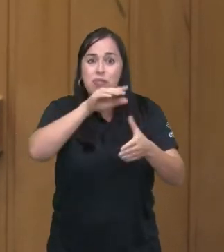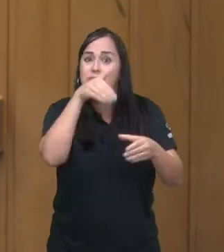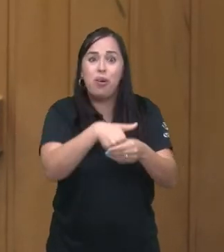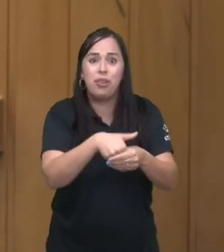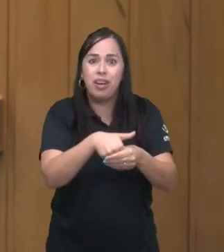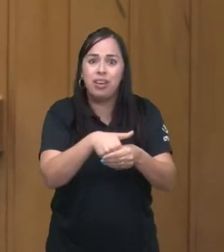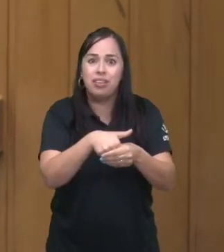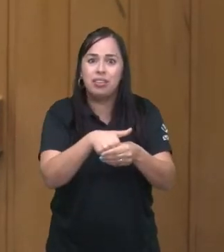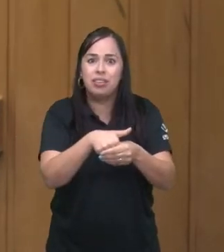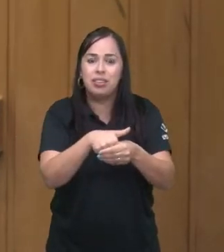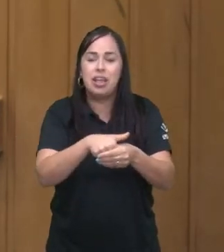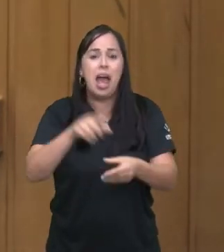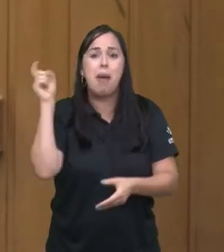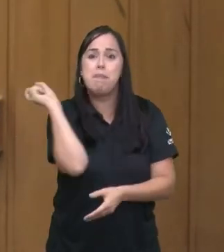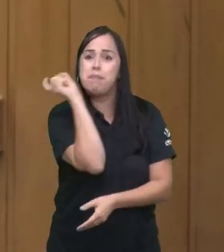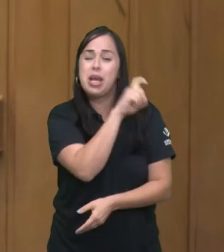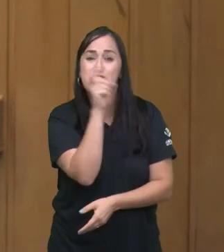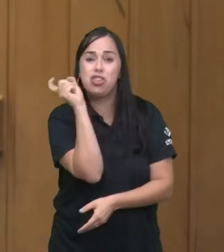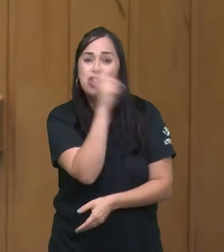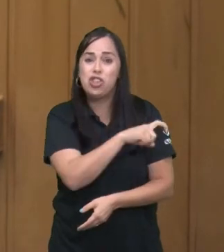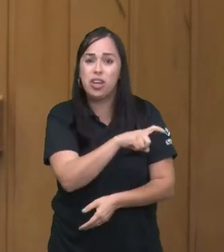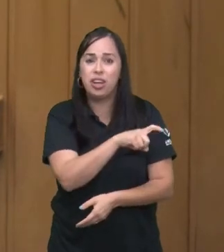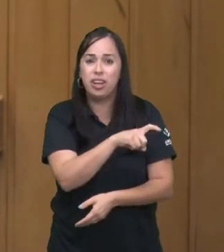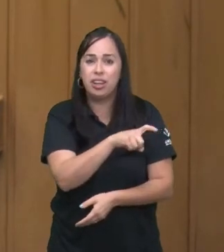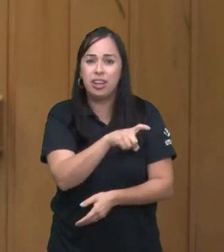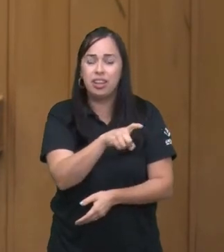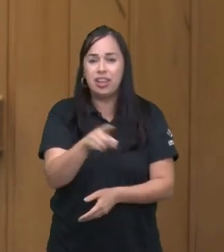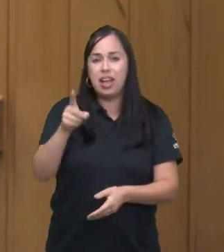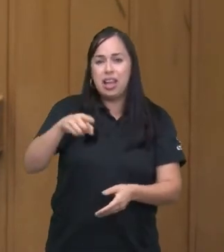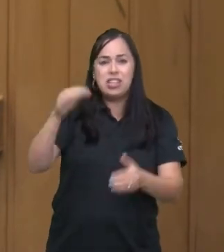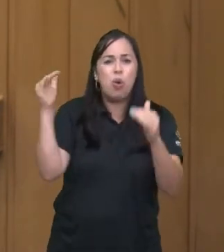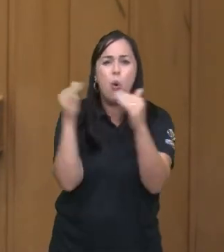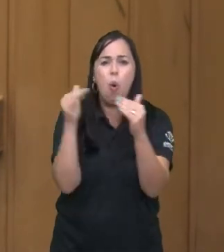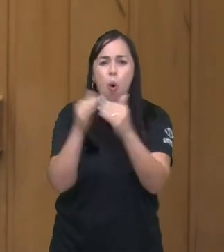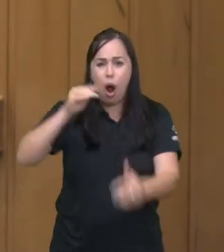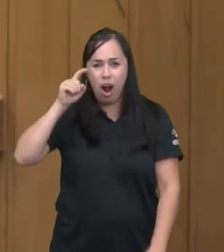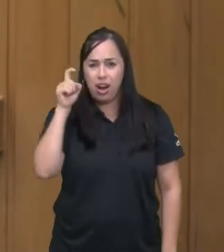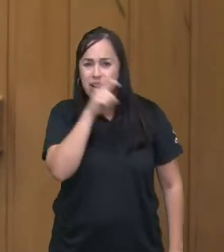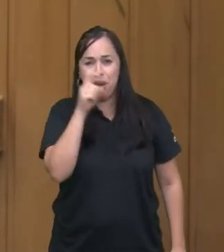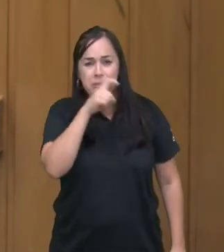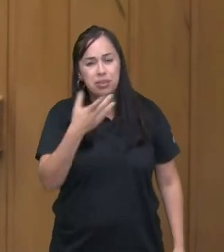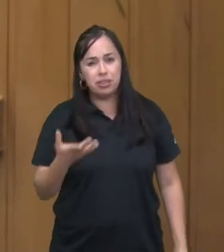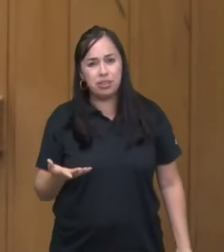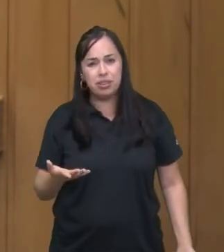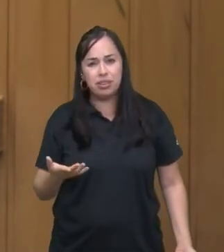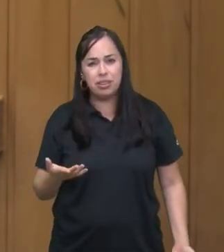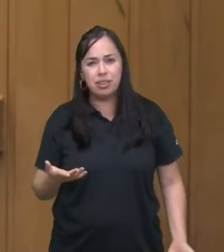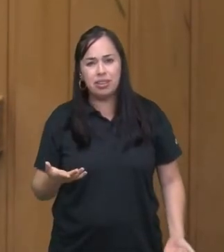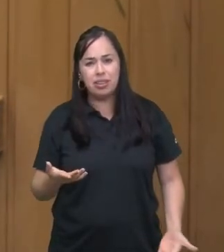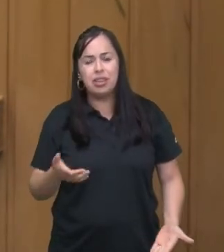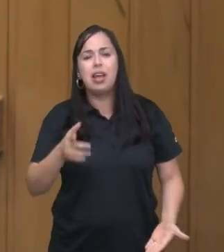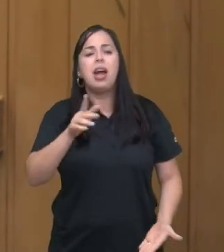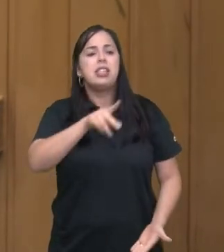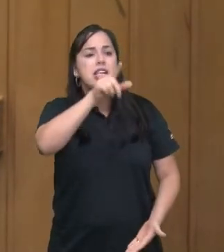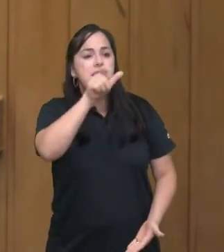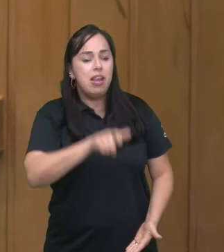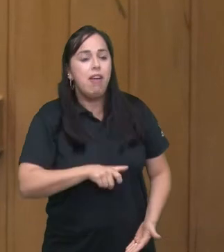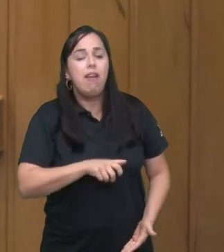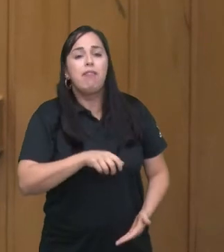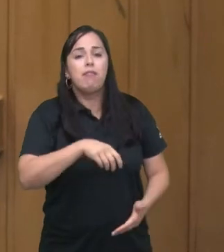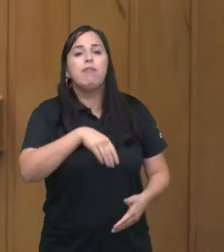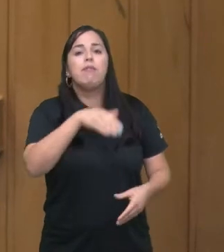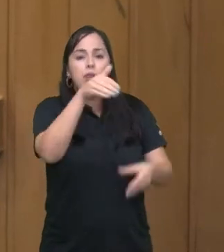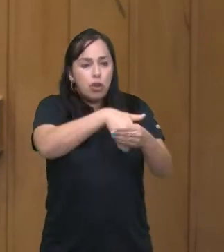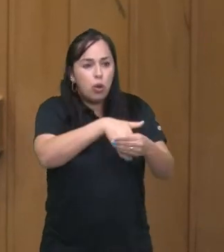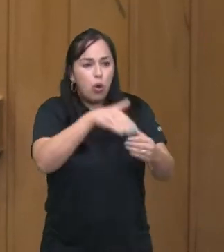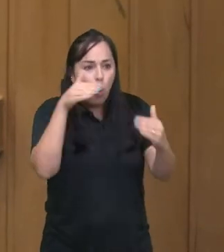dando um aval para uma mentira, dando um aval para uma votação mentirosa. Então quem votou a favor